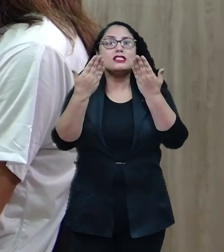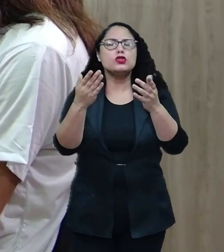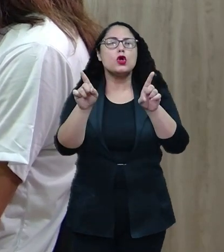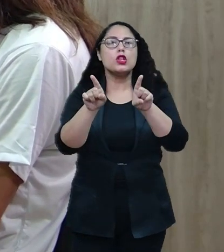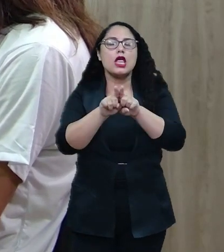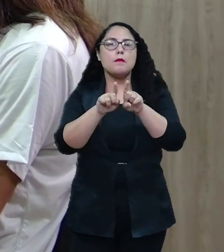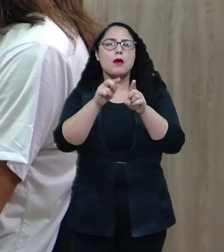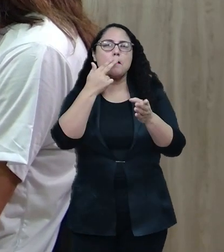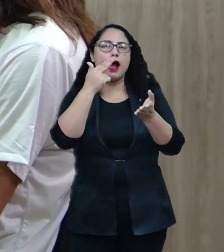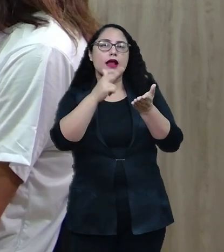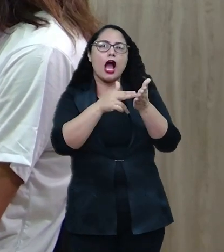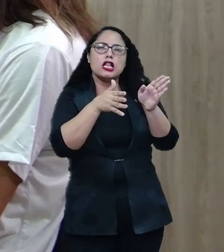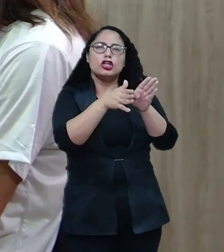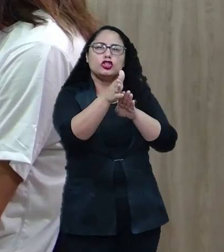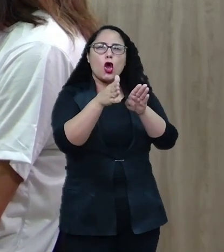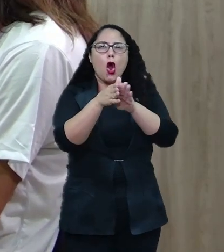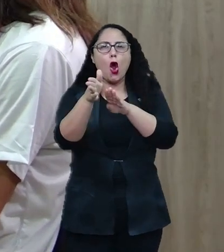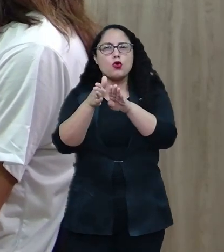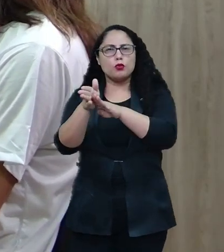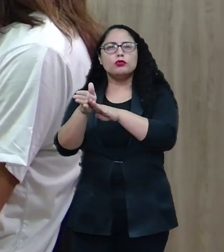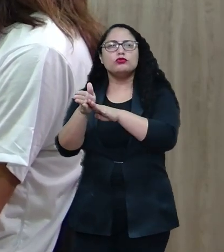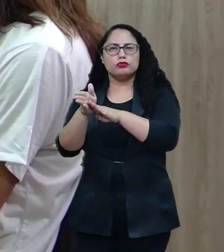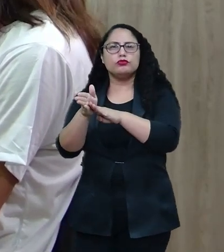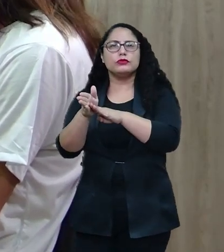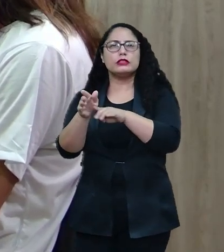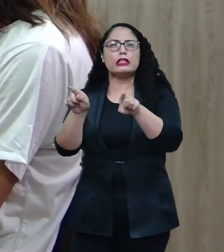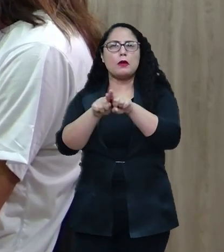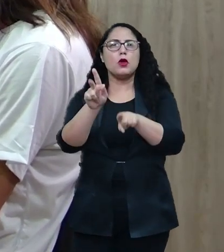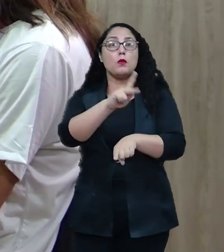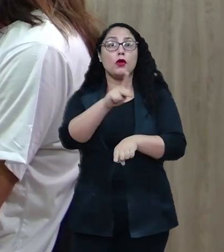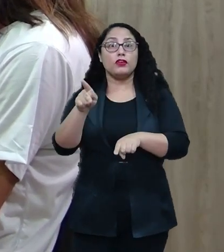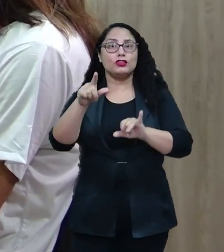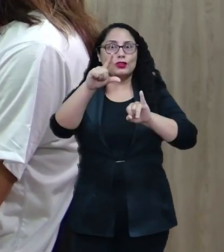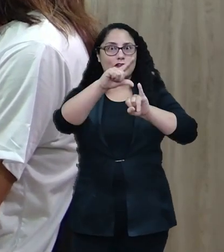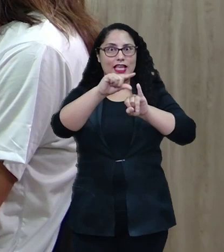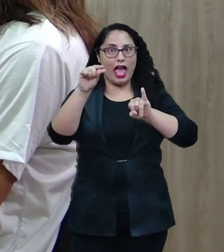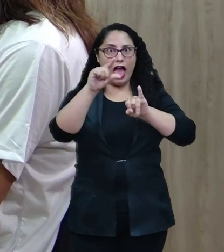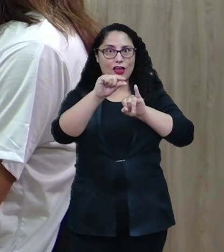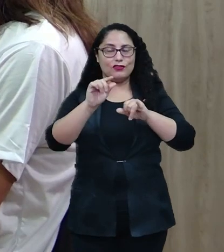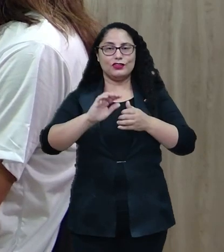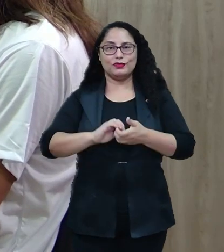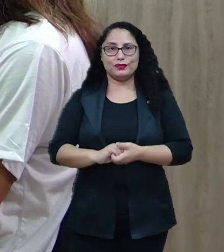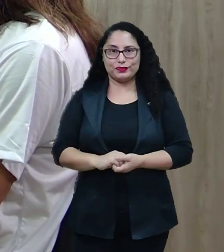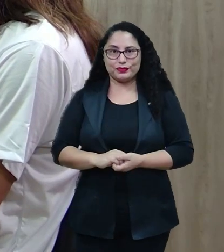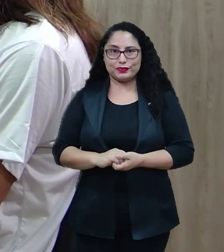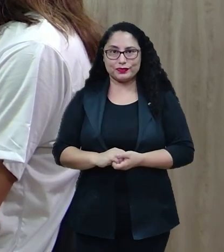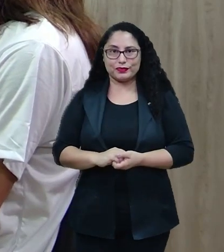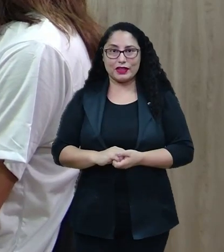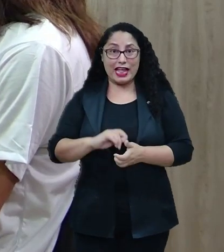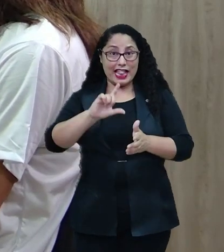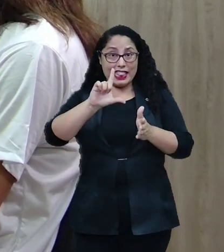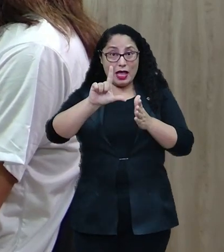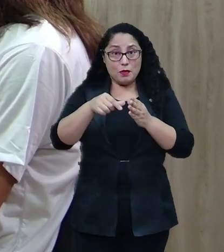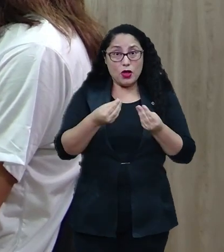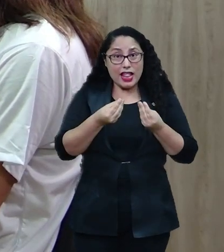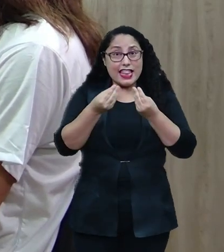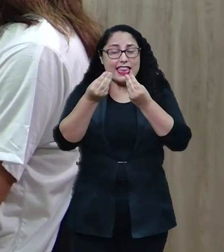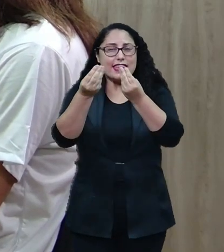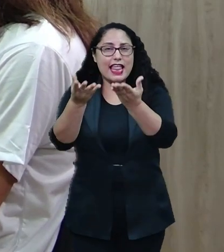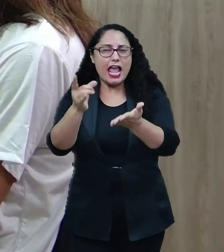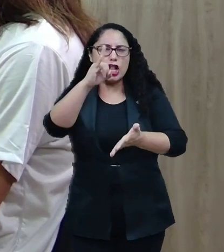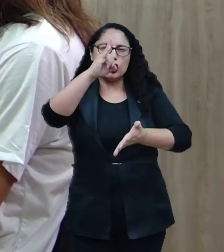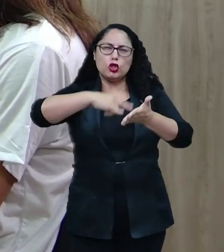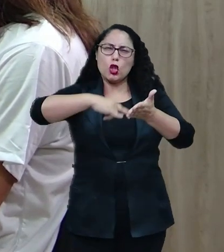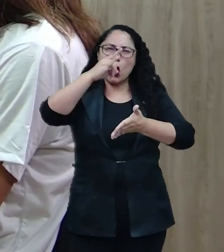também, uma carta de recomendação de algum docente do IF. E depois dessa entrega